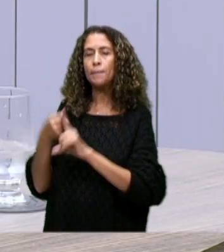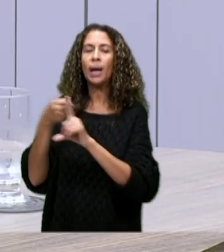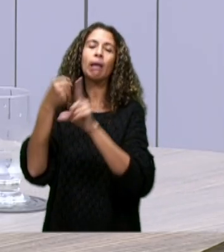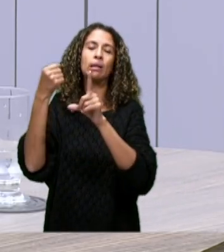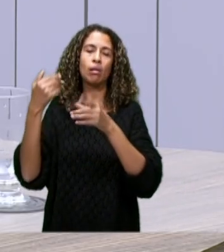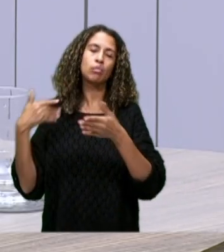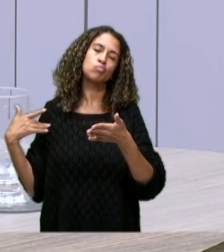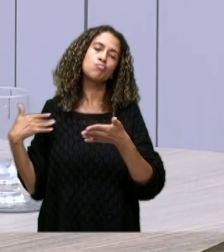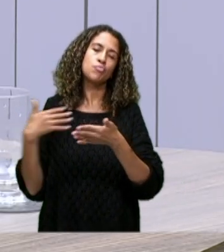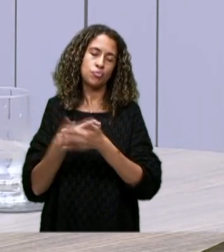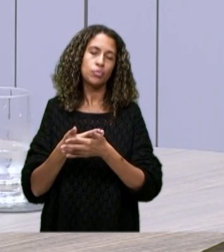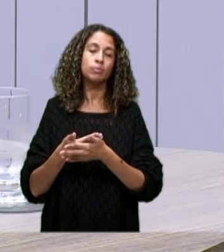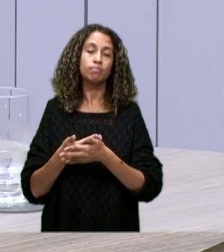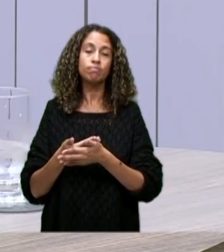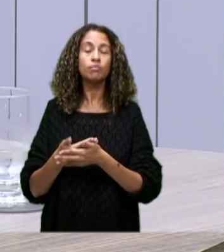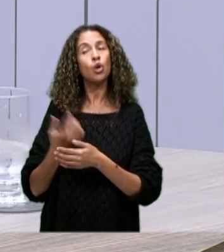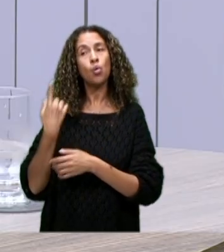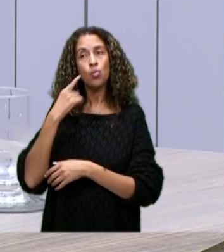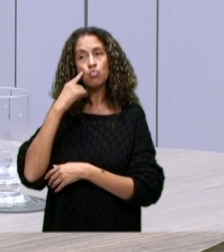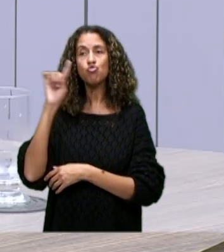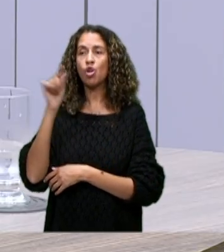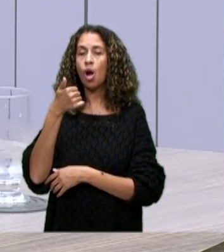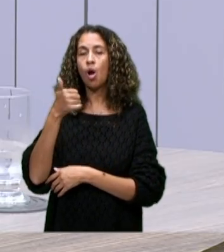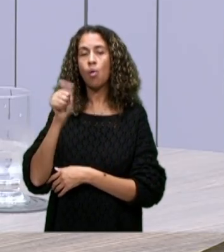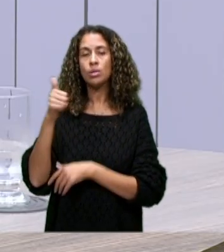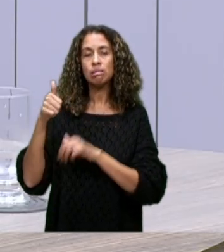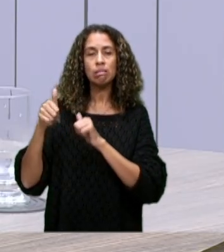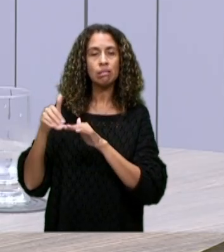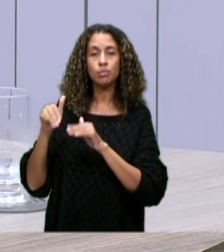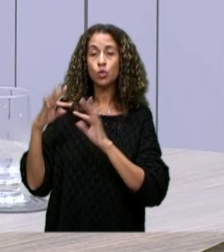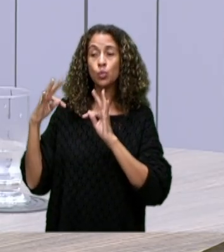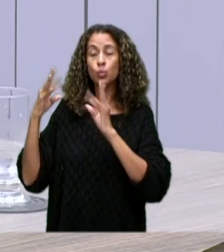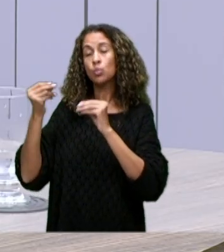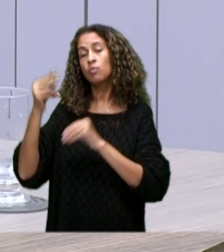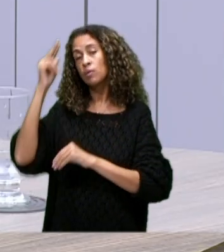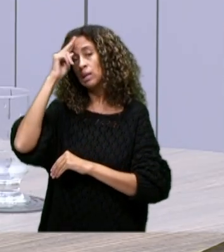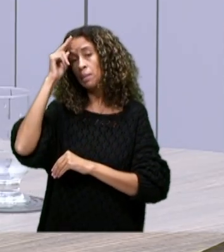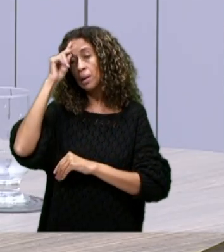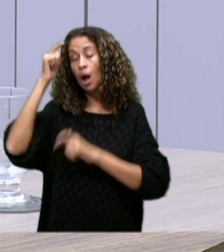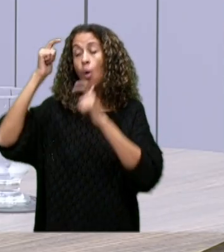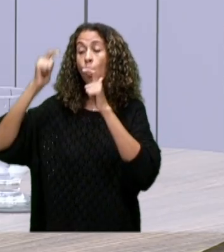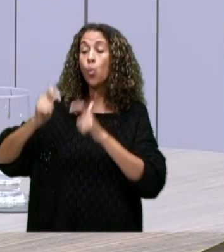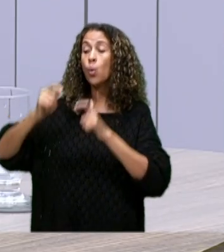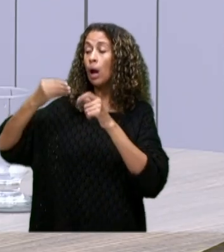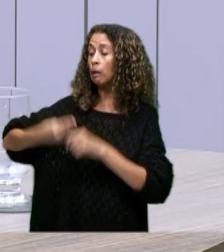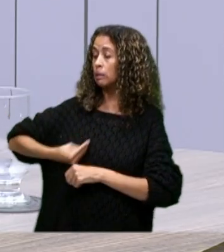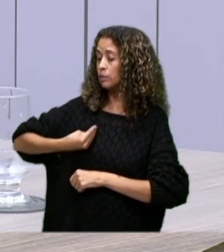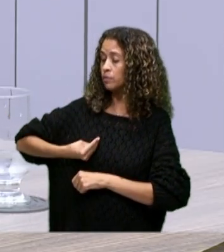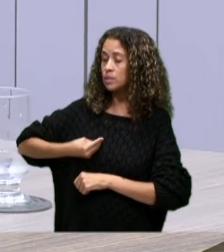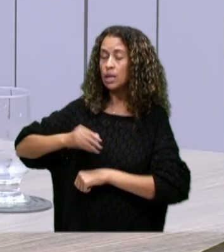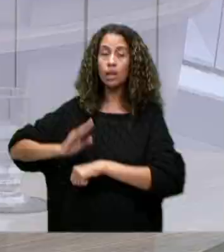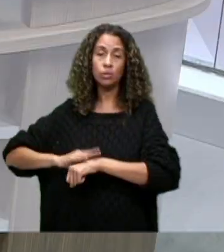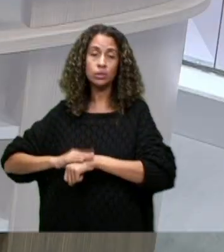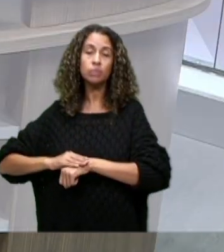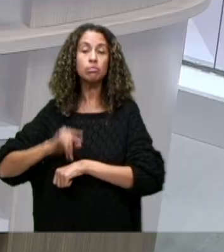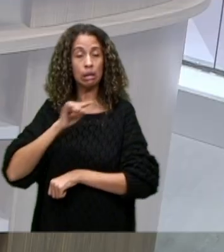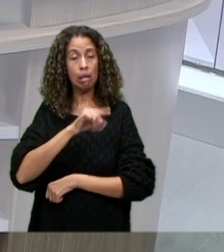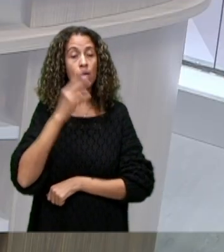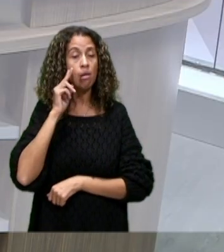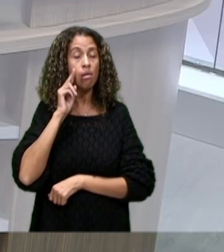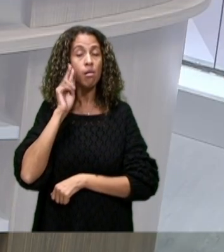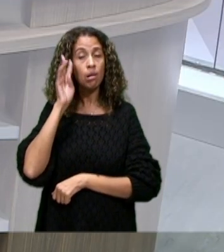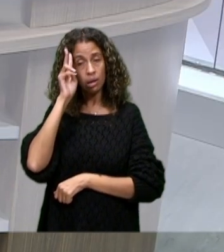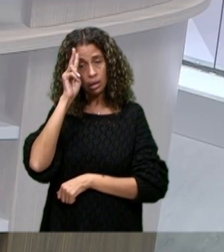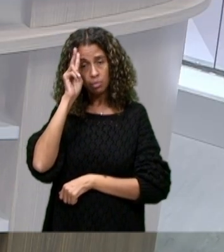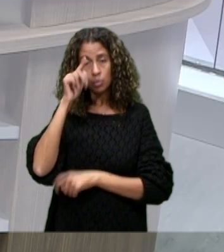esse evento como um 11 de setembro deles, né? Que todo mundo vai lembrar onde é que estava aquele dia, com quem que estava. Tanto é que ele lembra, porque o